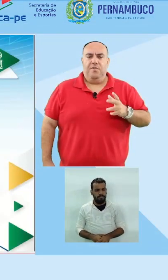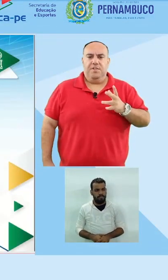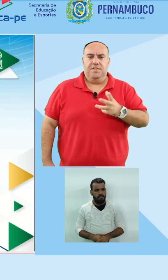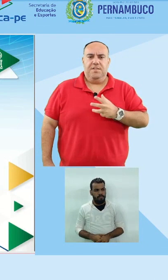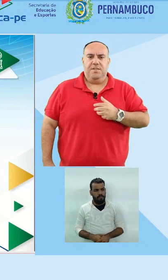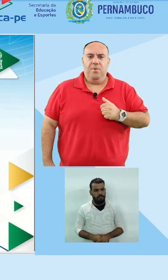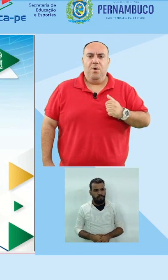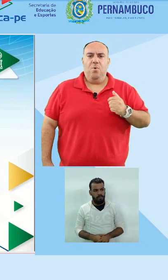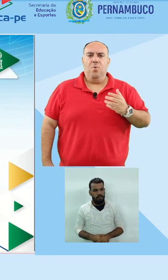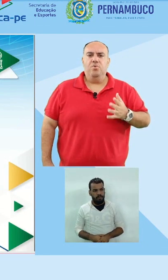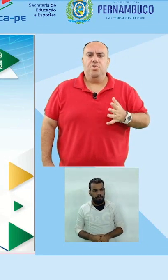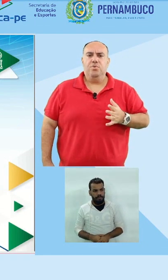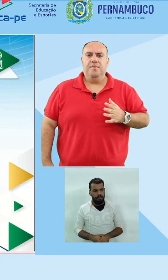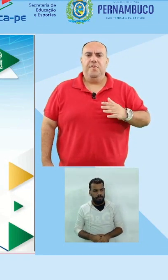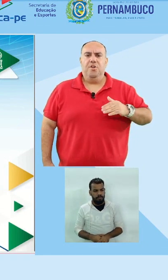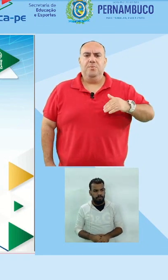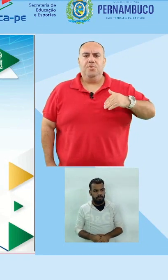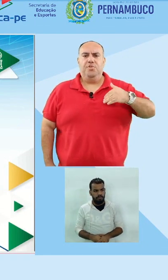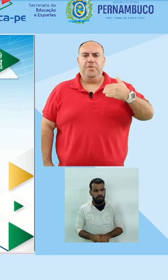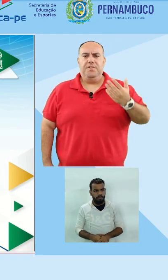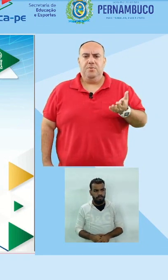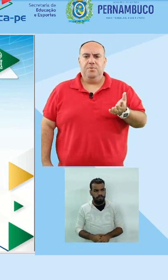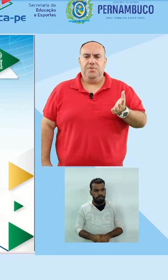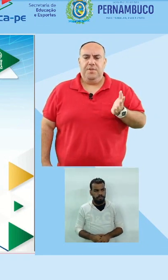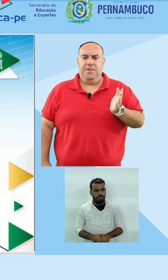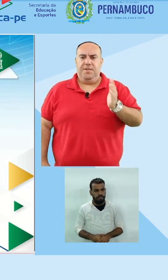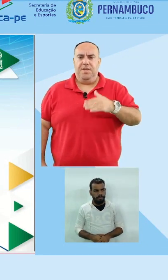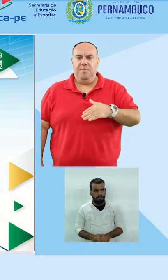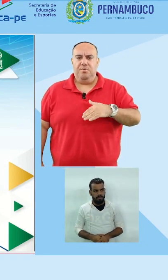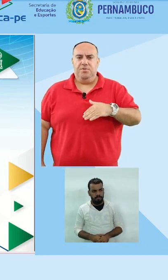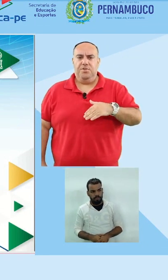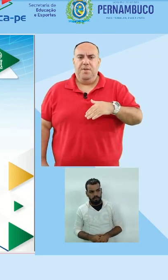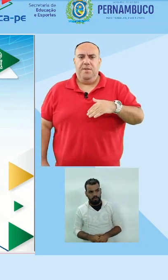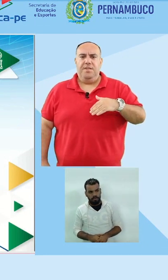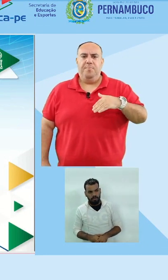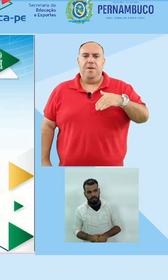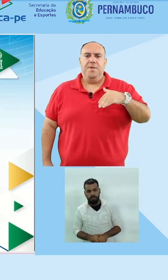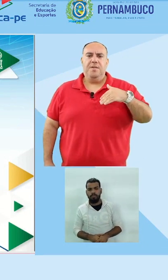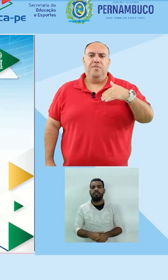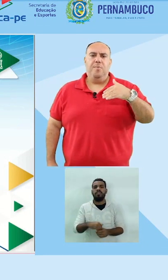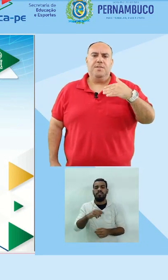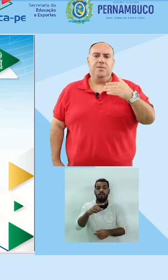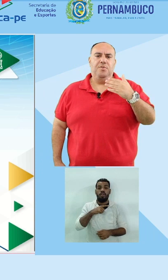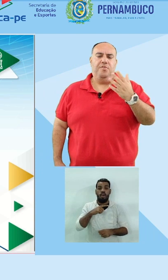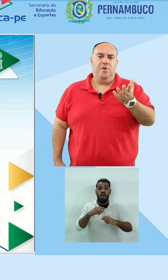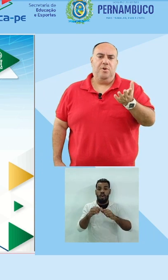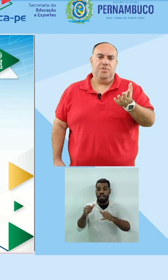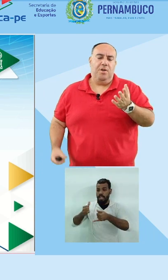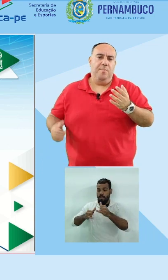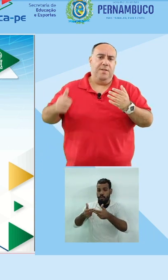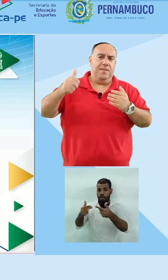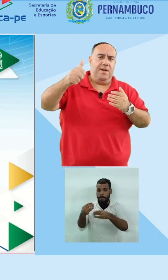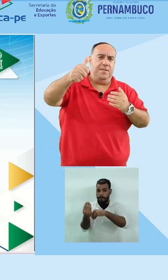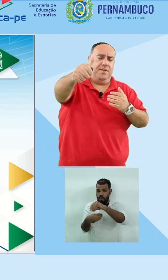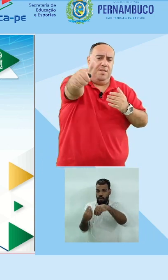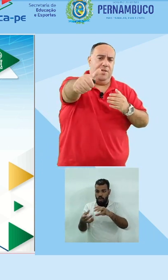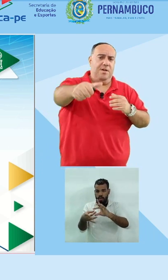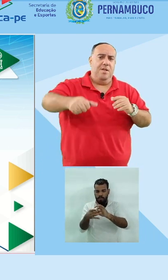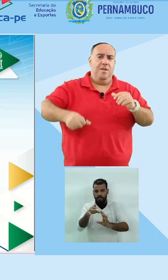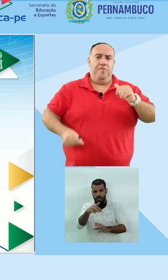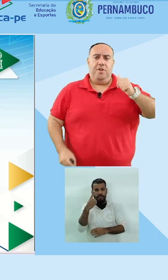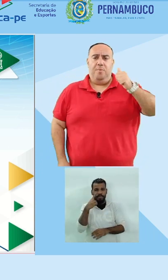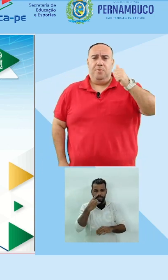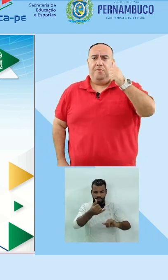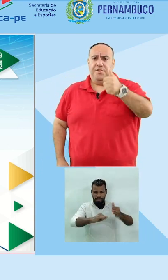A fossilização é o conjunto de fenômenos físicos e químicos que permite a formação de um fóssil. Só lembrando, na área de